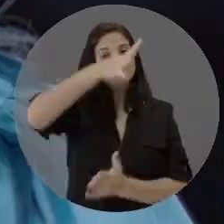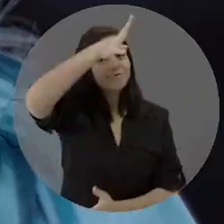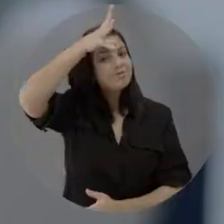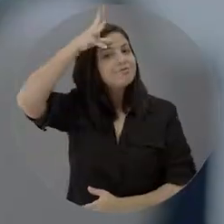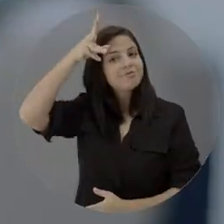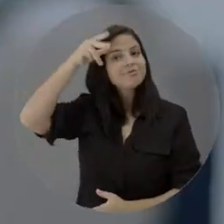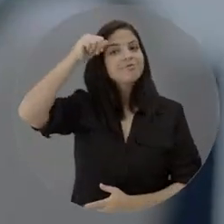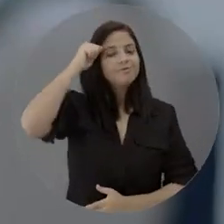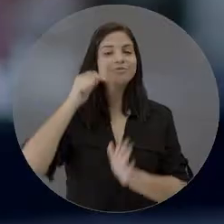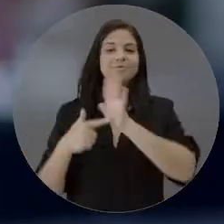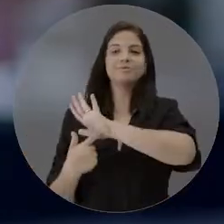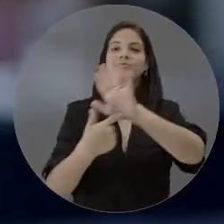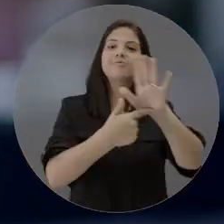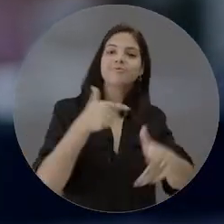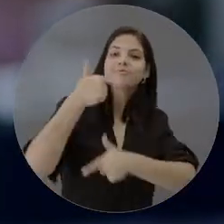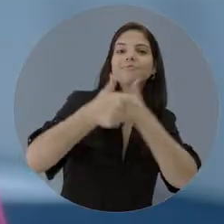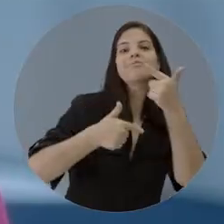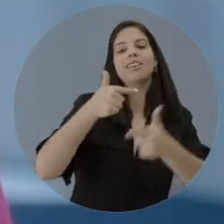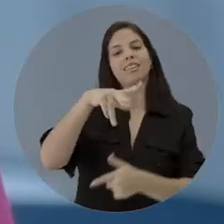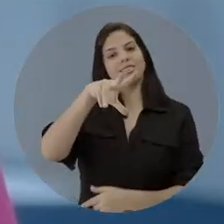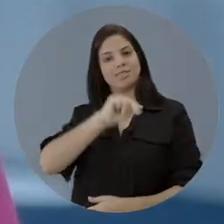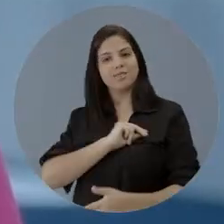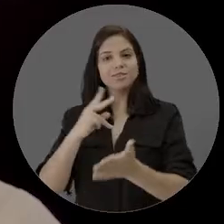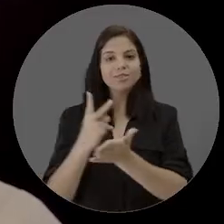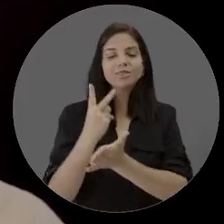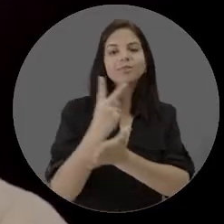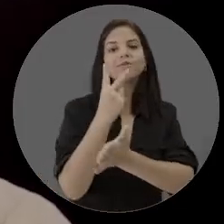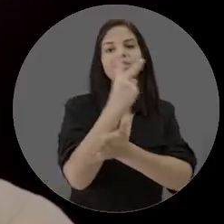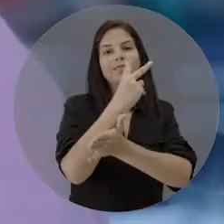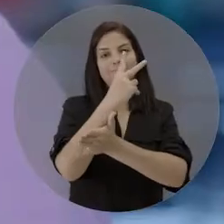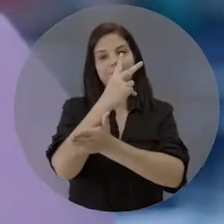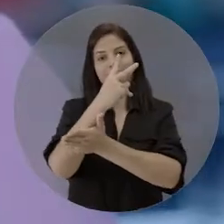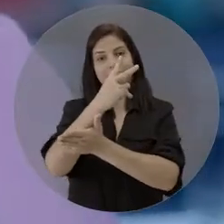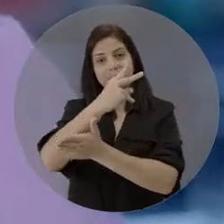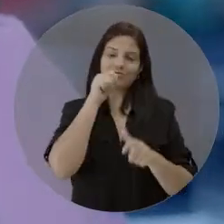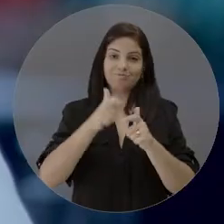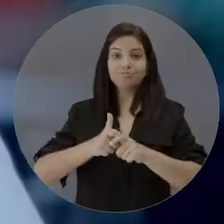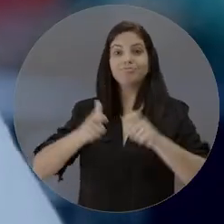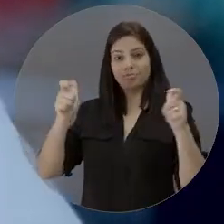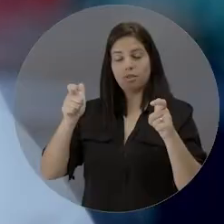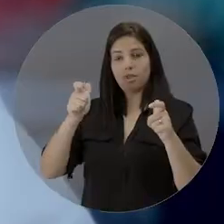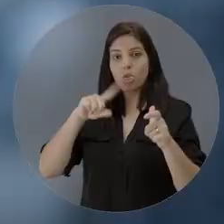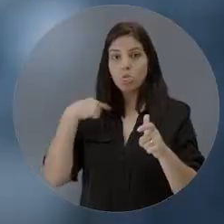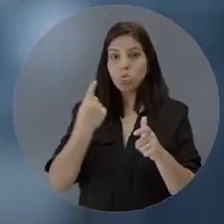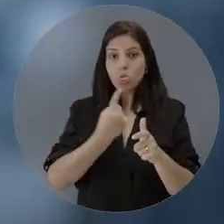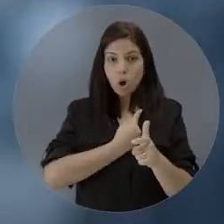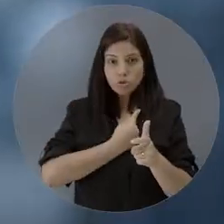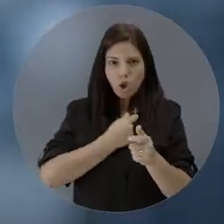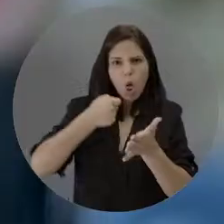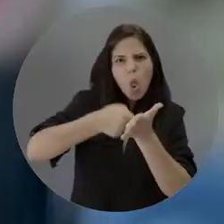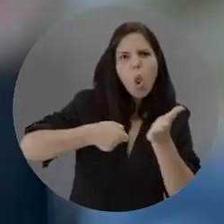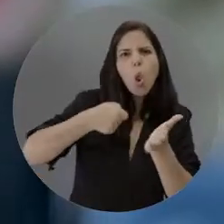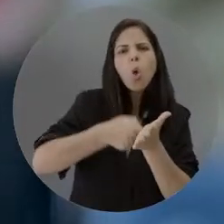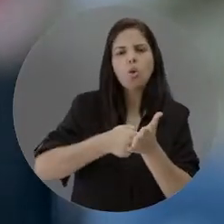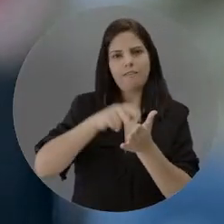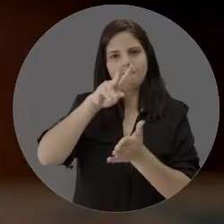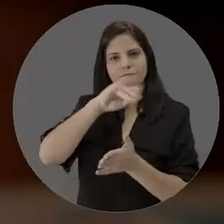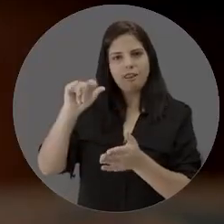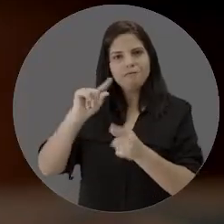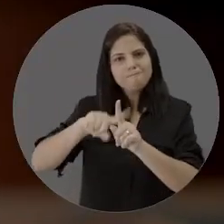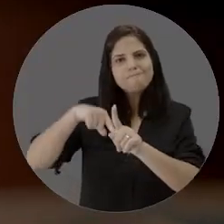sacode a poeira dá para nada nem uma trabalho leve continuar